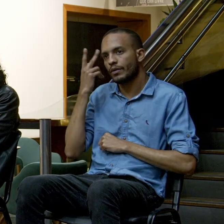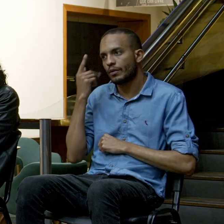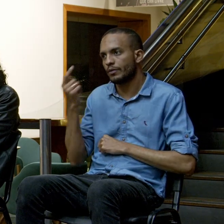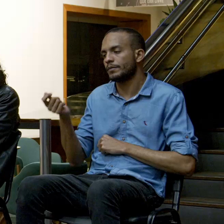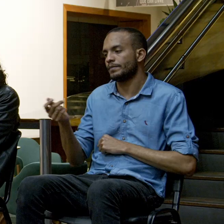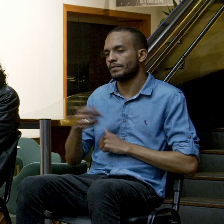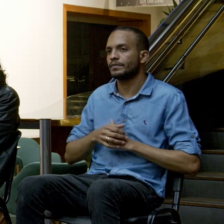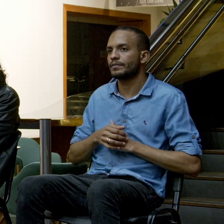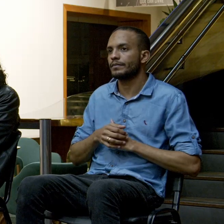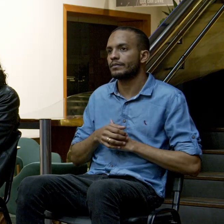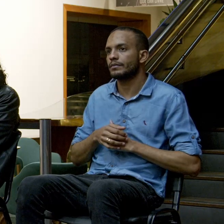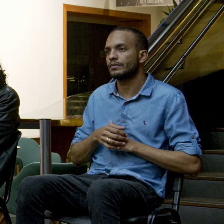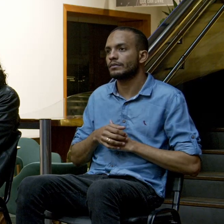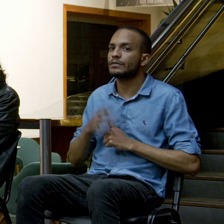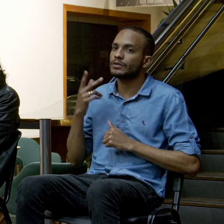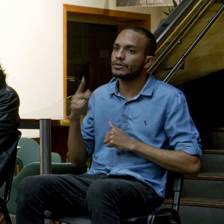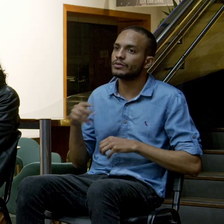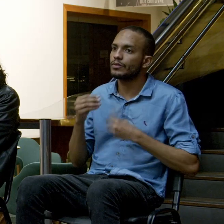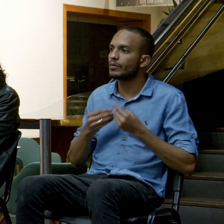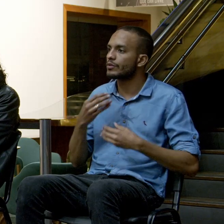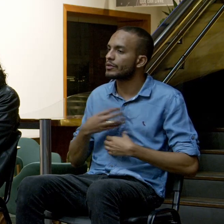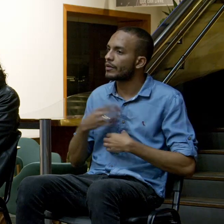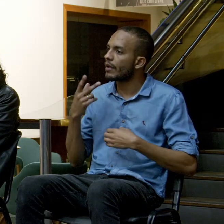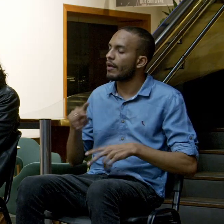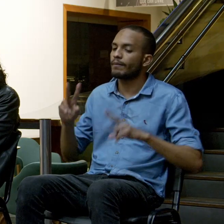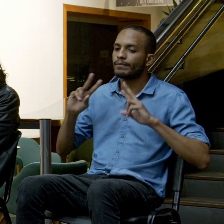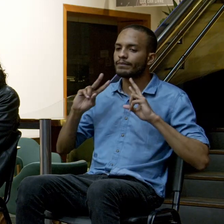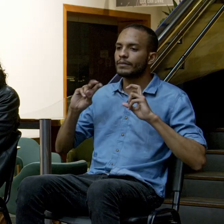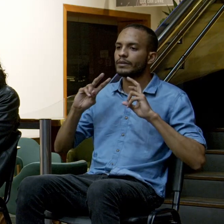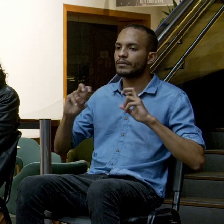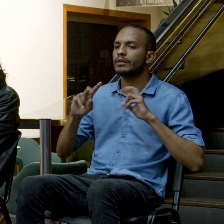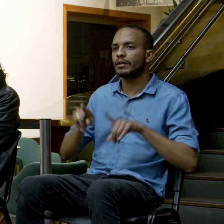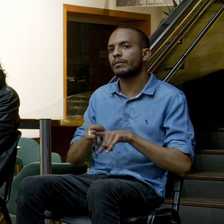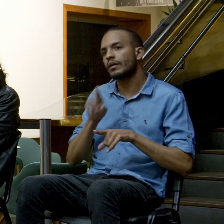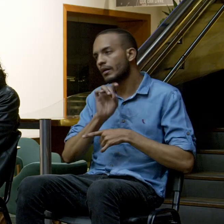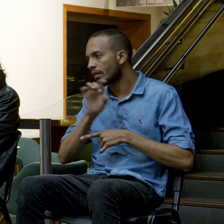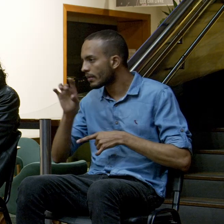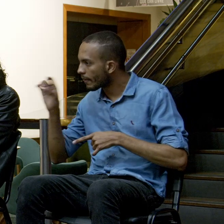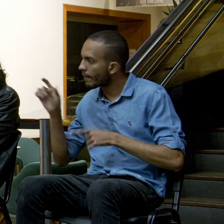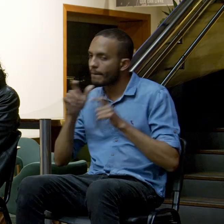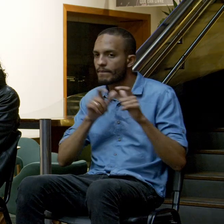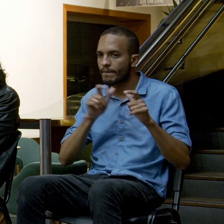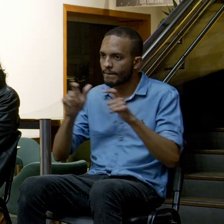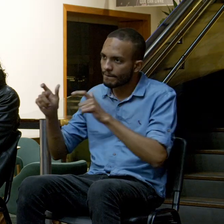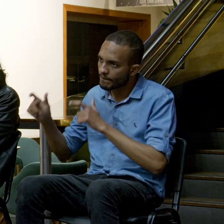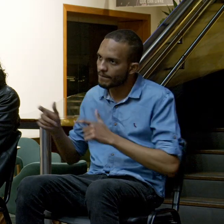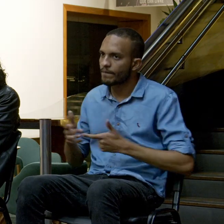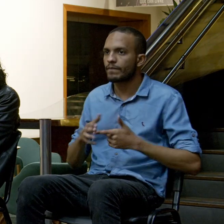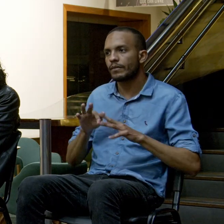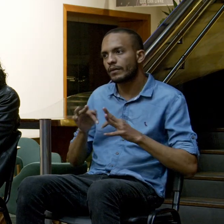isso tenha sido uma maneira dela se reconhecer em cada um desses lugares, né? Então,